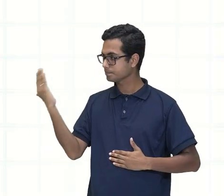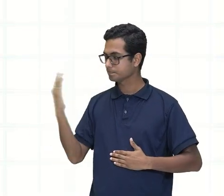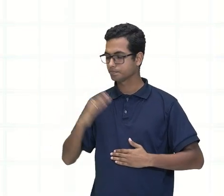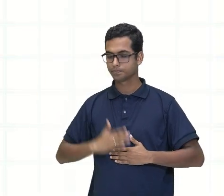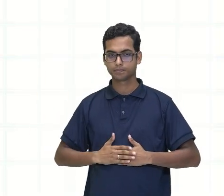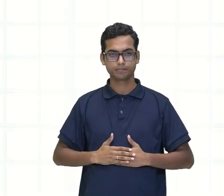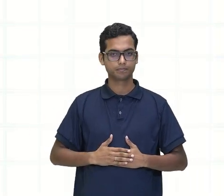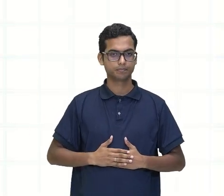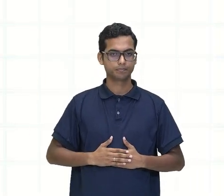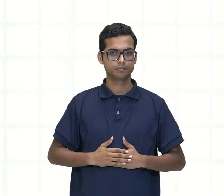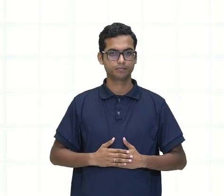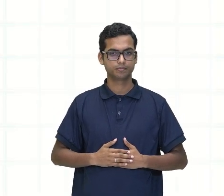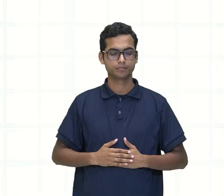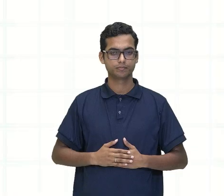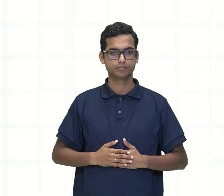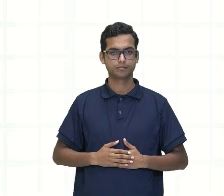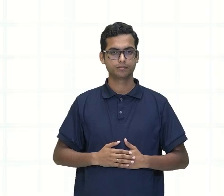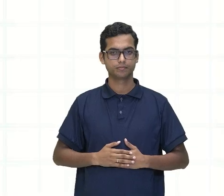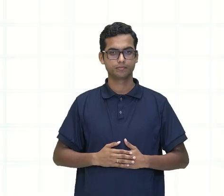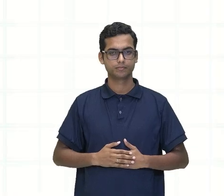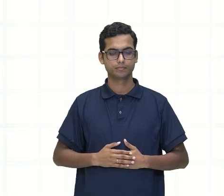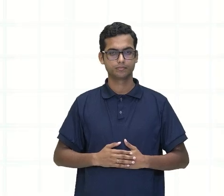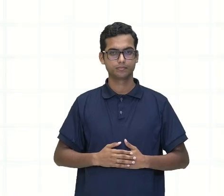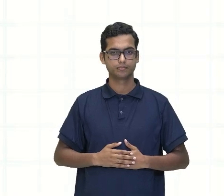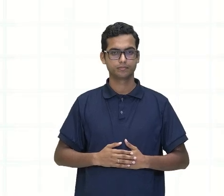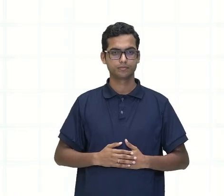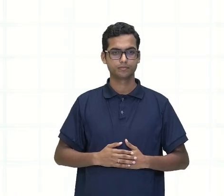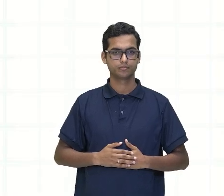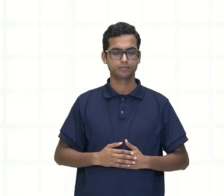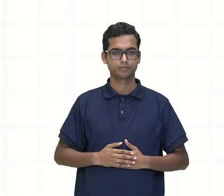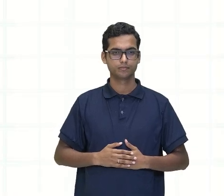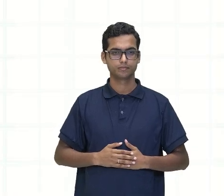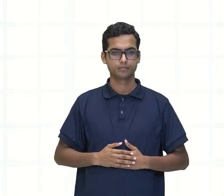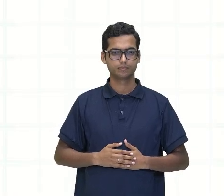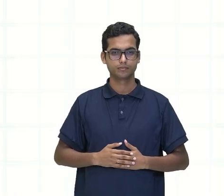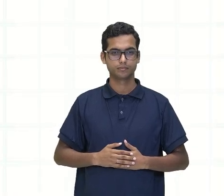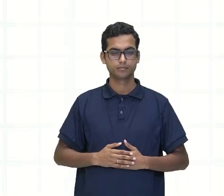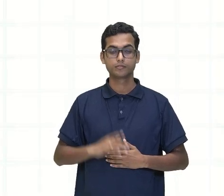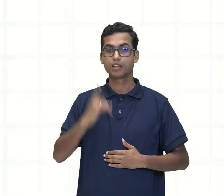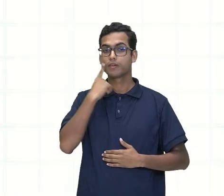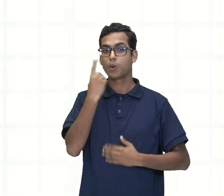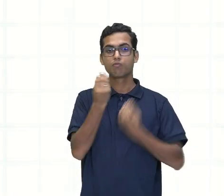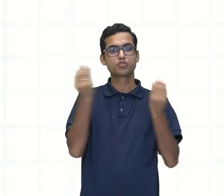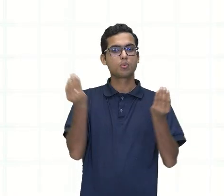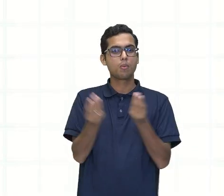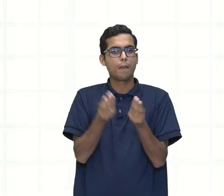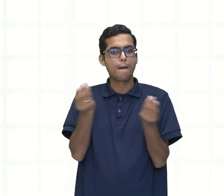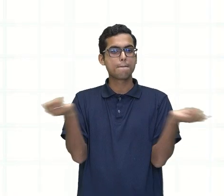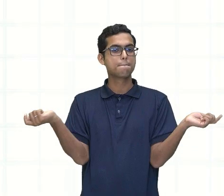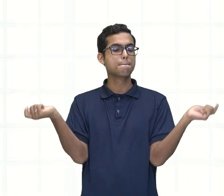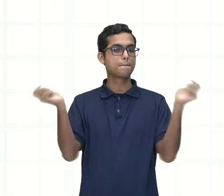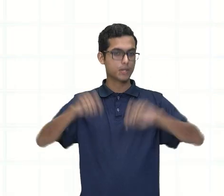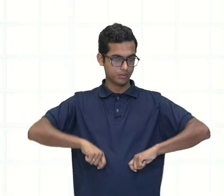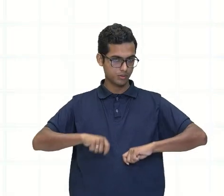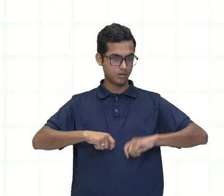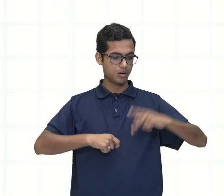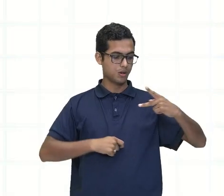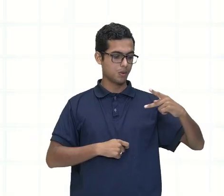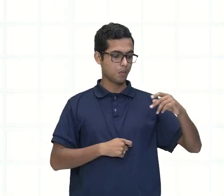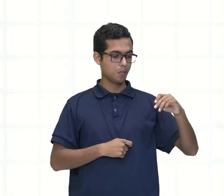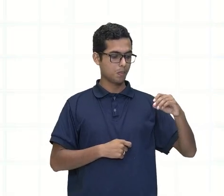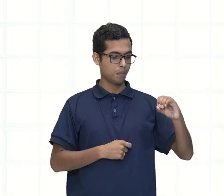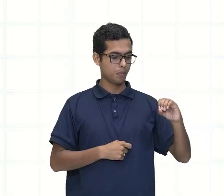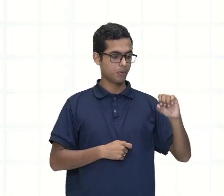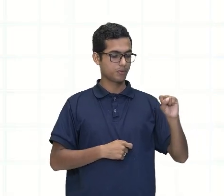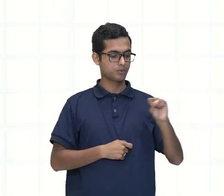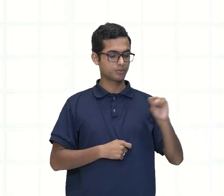ele vai avaliar o conteúdo como uma possibilidade, não como uma verdade. Tá? Então, ó, provavelmente